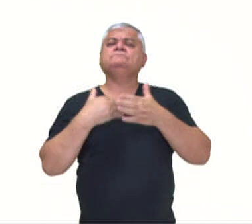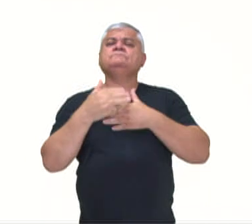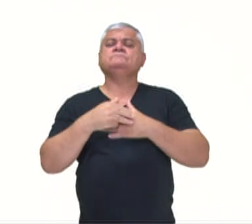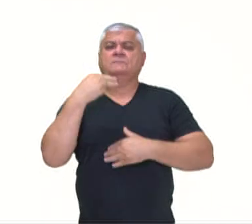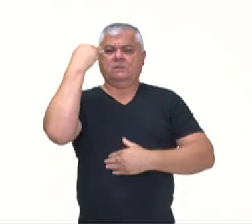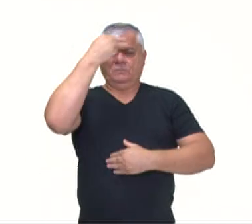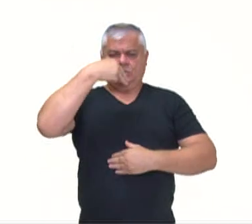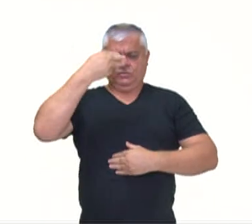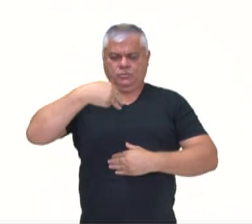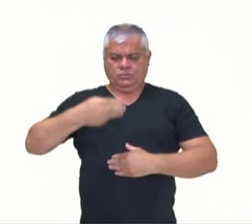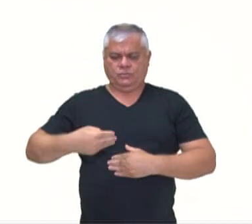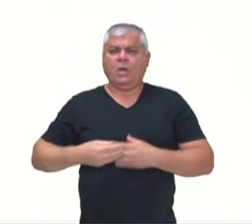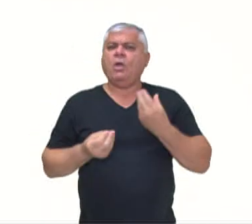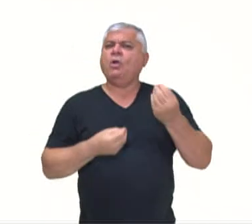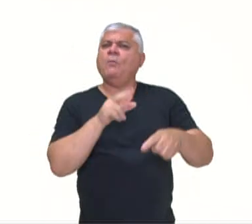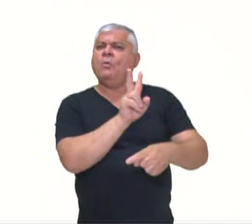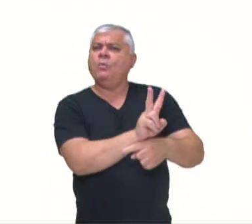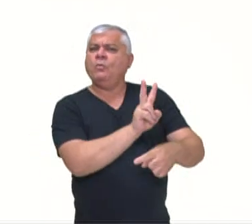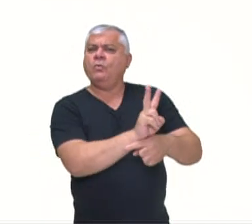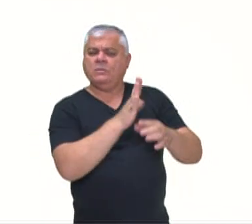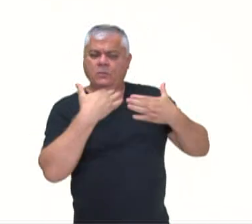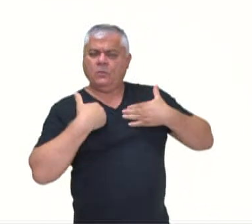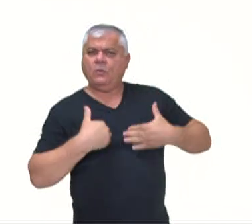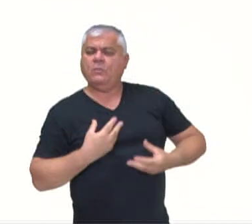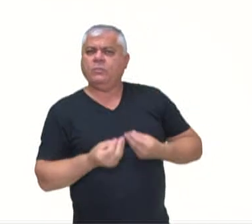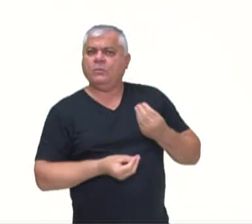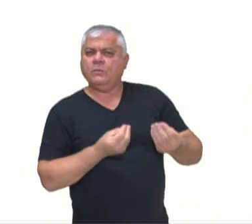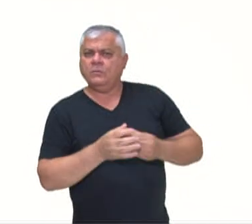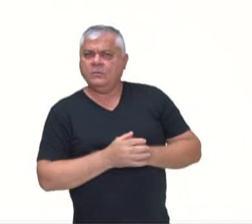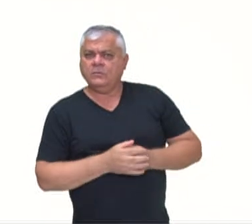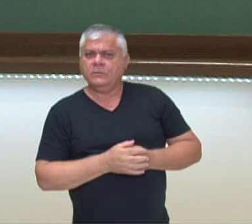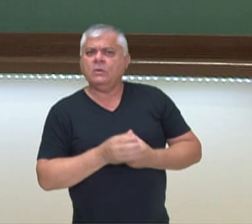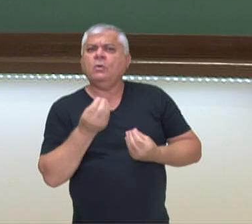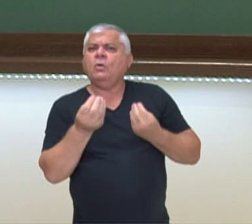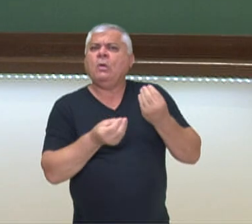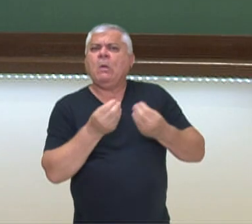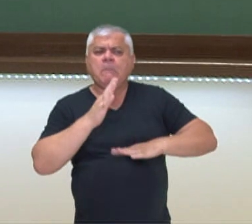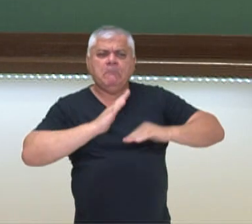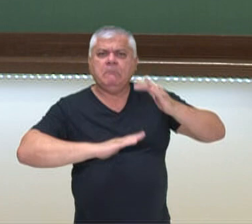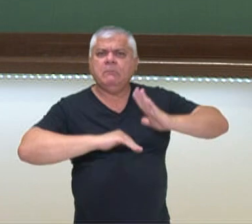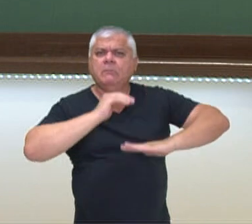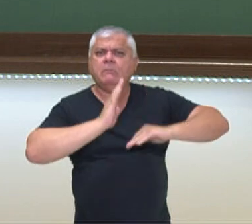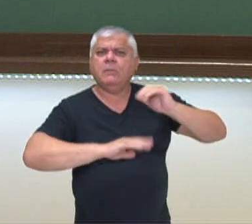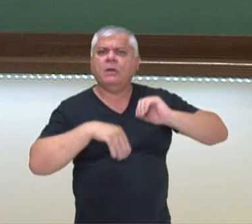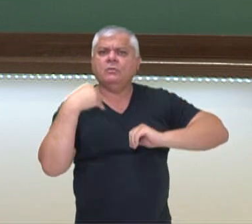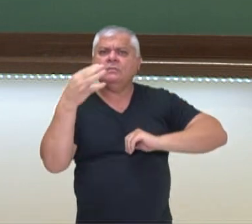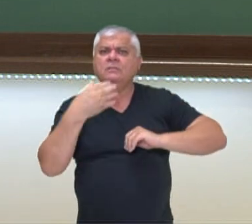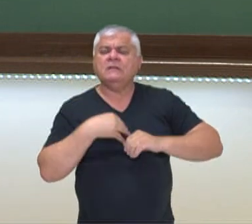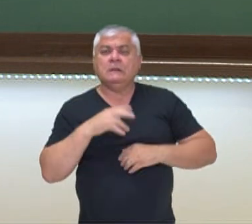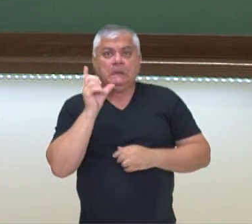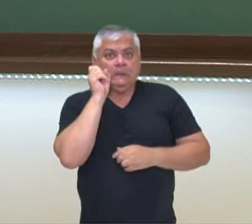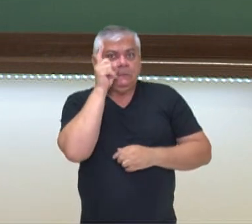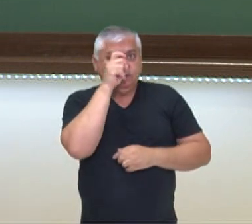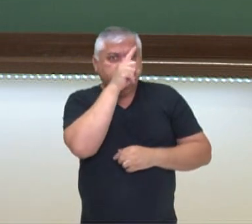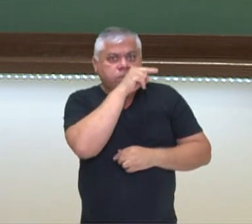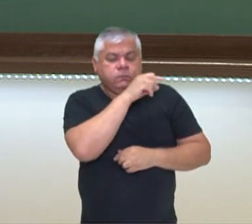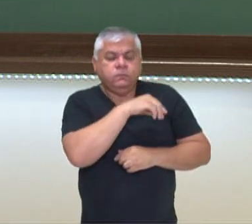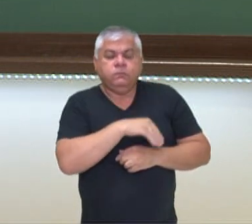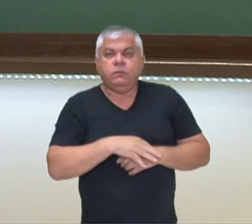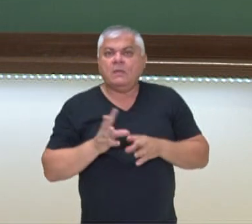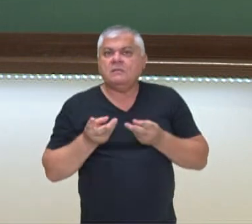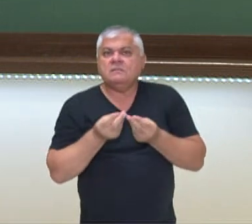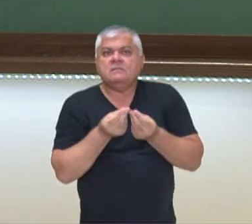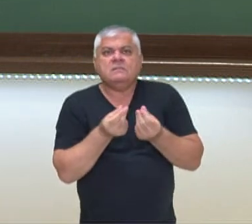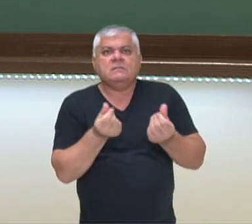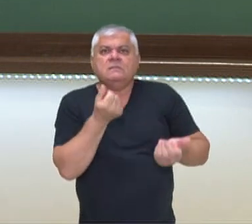mumificação, quais eram os cuidados que o corpo deveria passar? Como é essa arte tão delicada e complexa que os egípcios vão